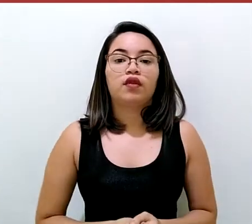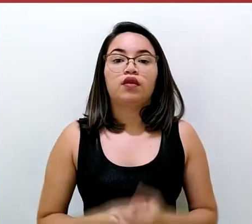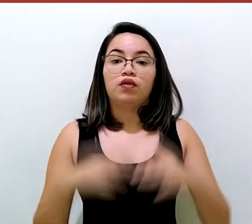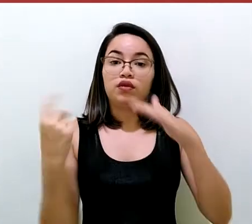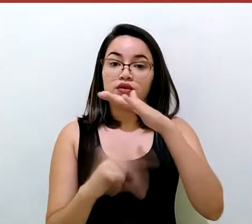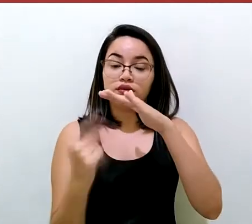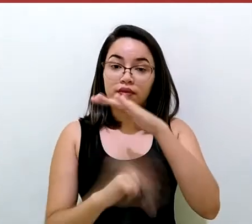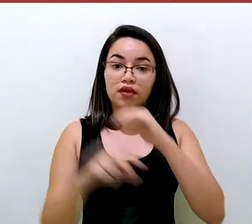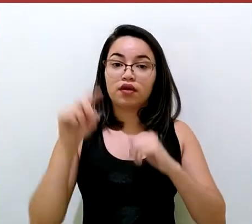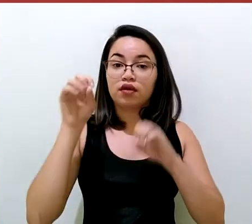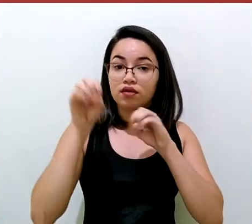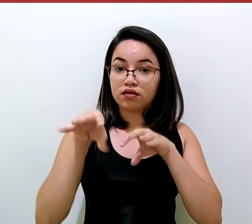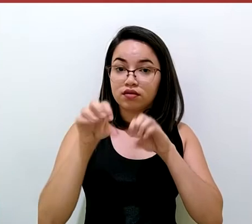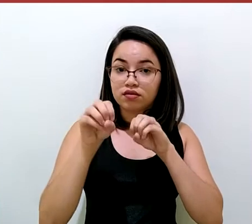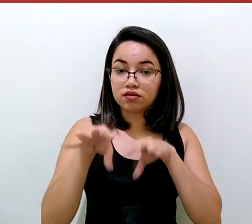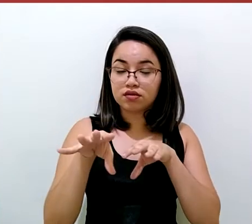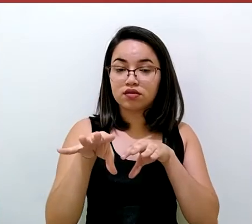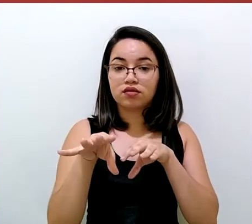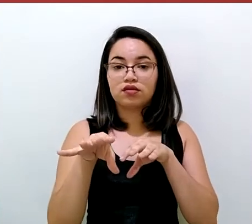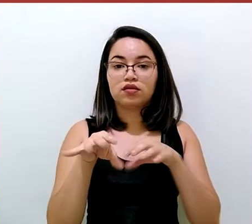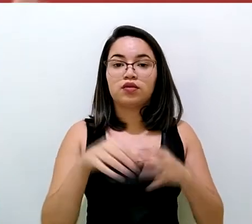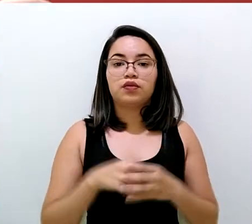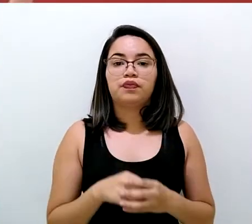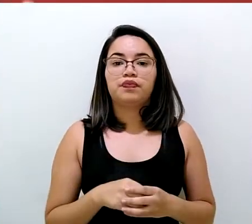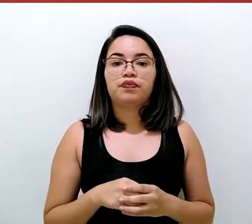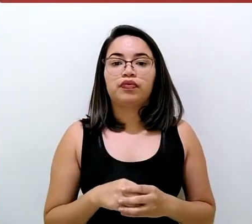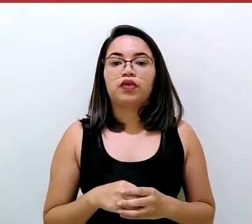A disciplina, ela ensina sobre